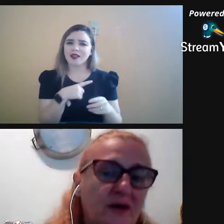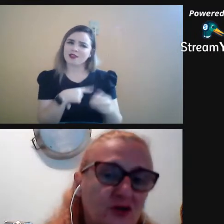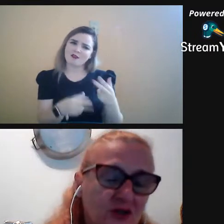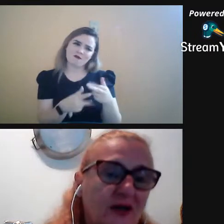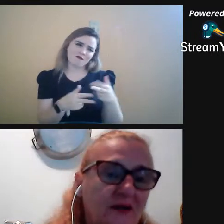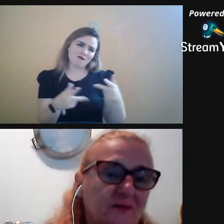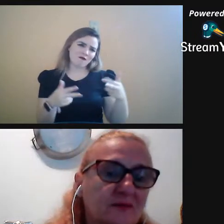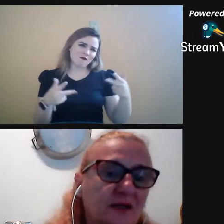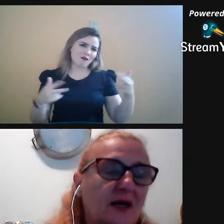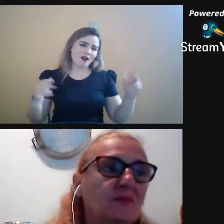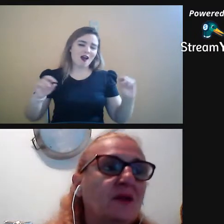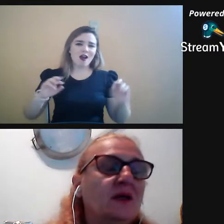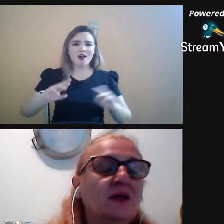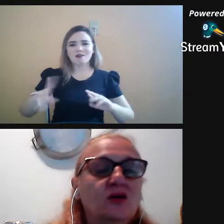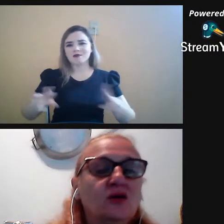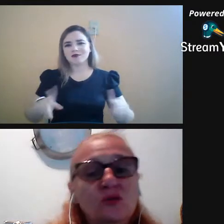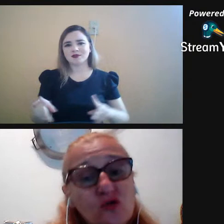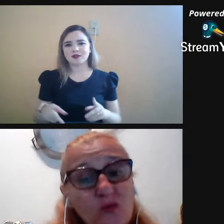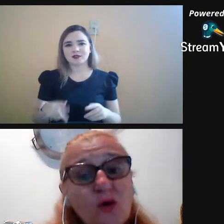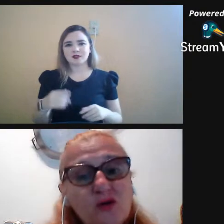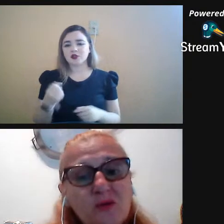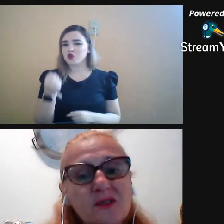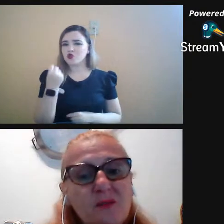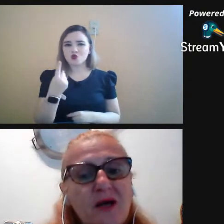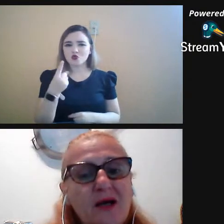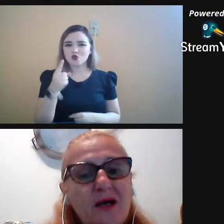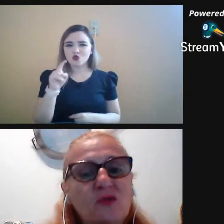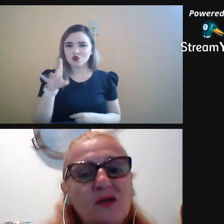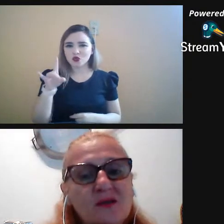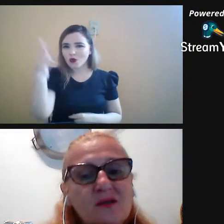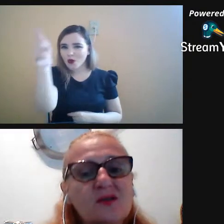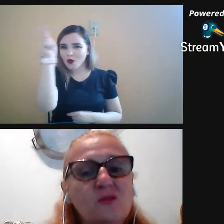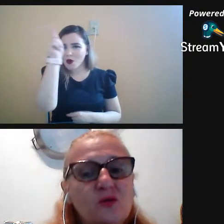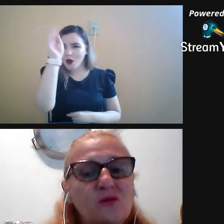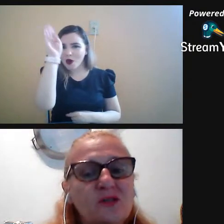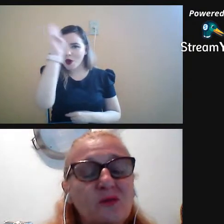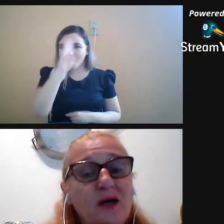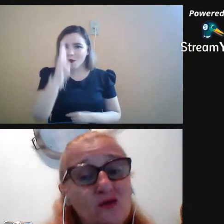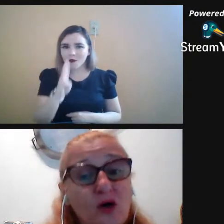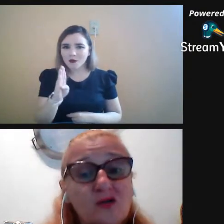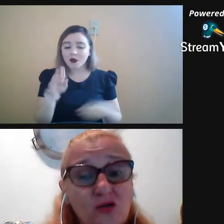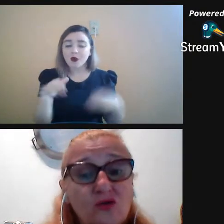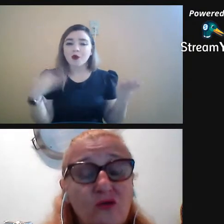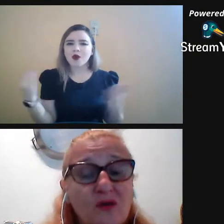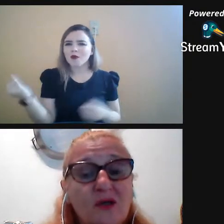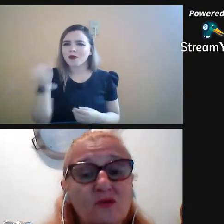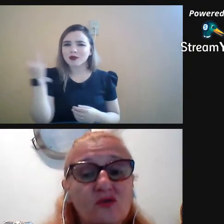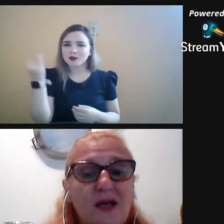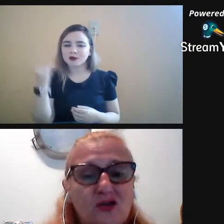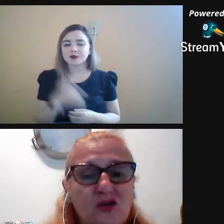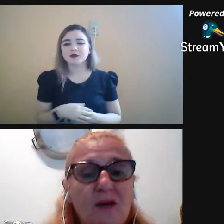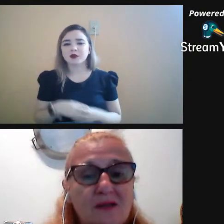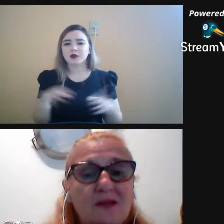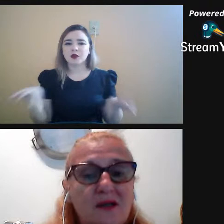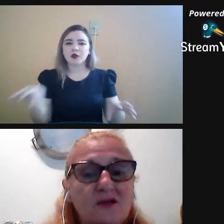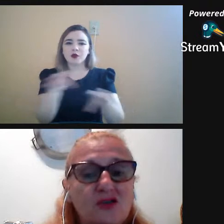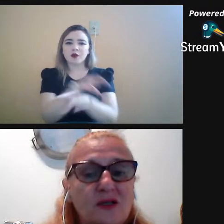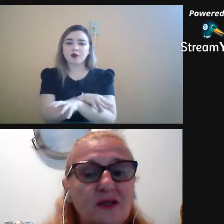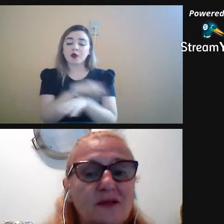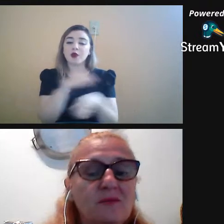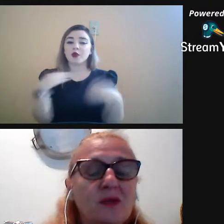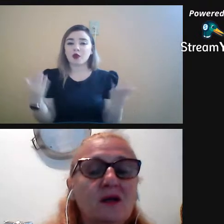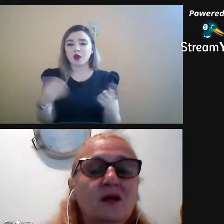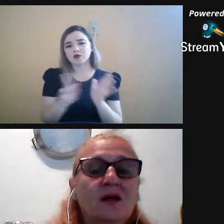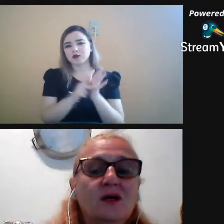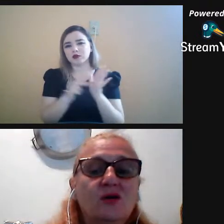de flora e fauna que nenhum outro país tem, tá? Nós temos os biomas principais. Quais são esses biomas principais? O